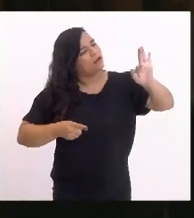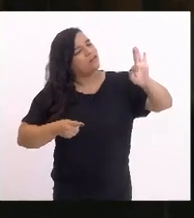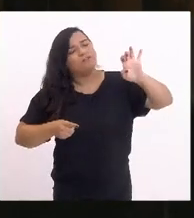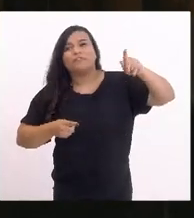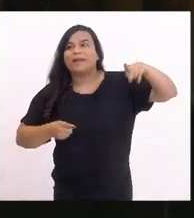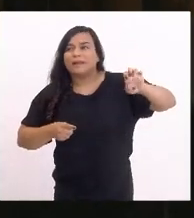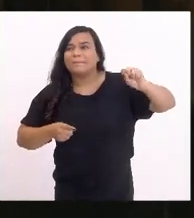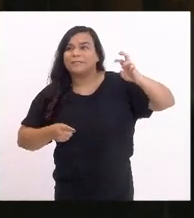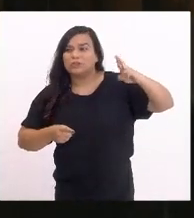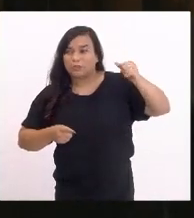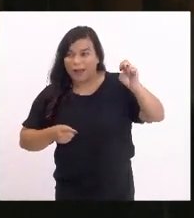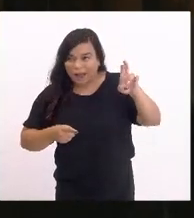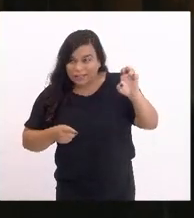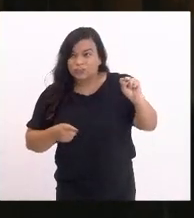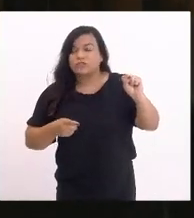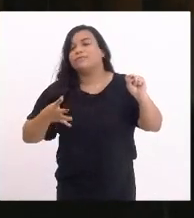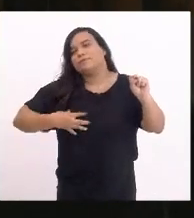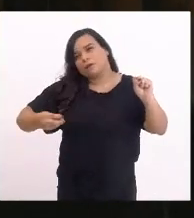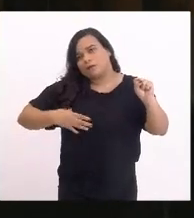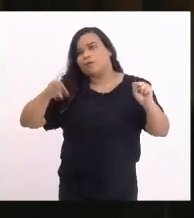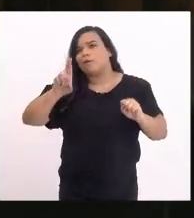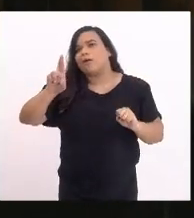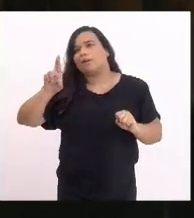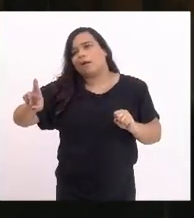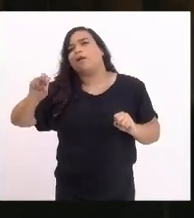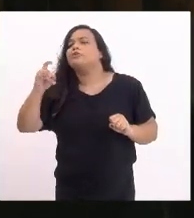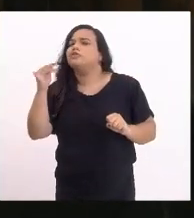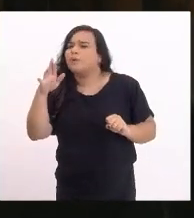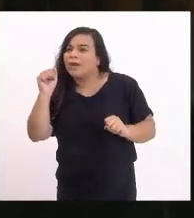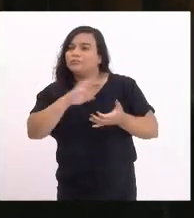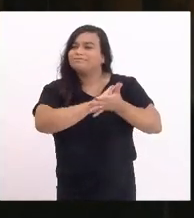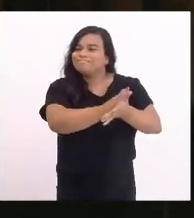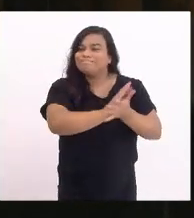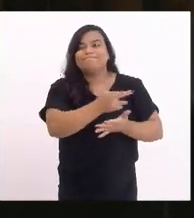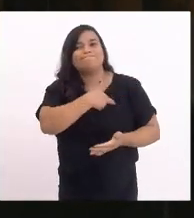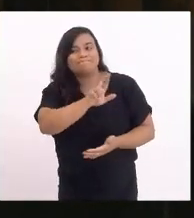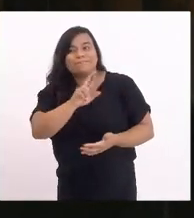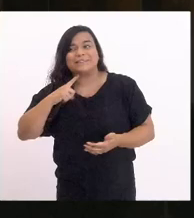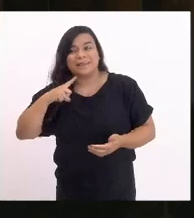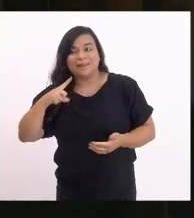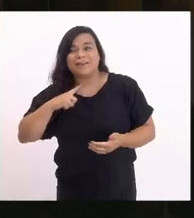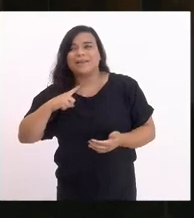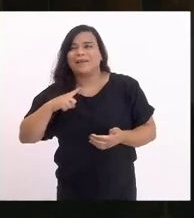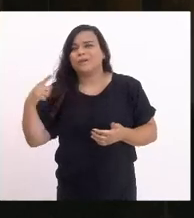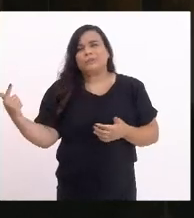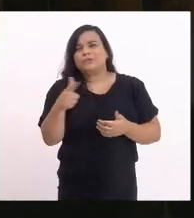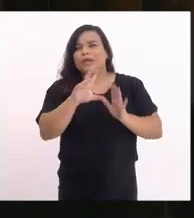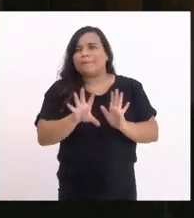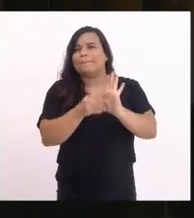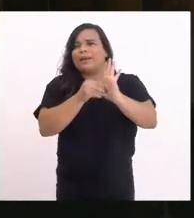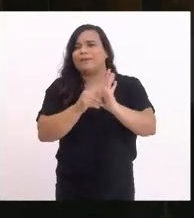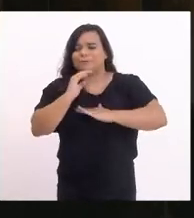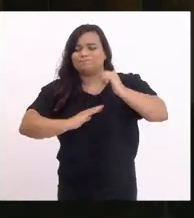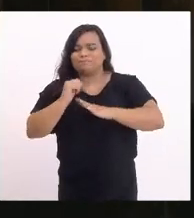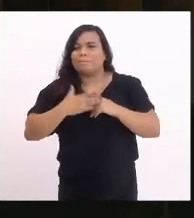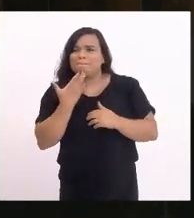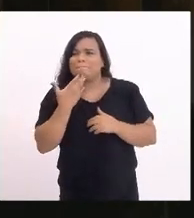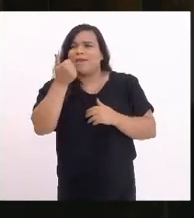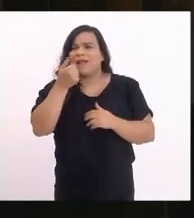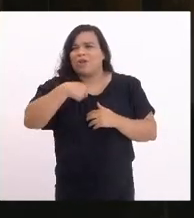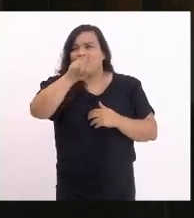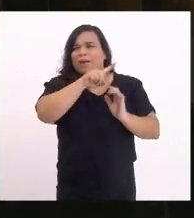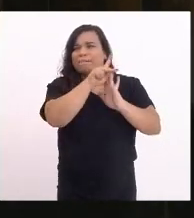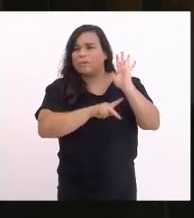R.R. Soares, por preconceito religioso, ele não fez uma emenda para aprimorar o projeto ou para puxar brasa